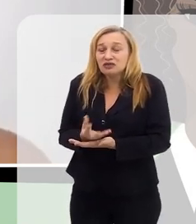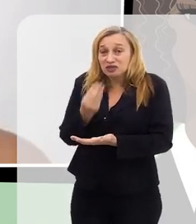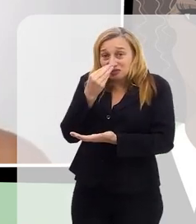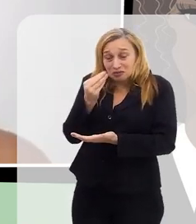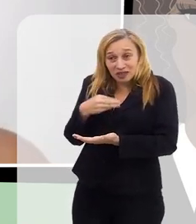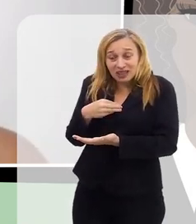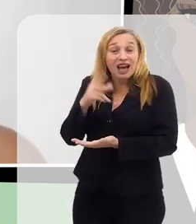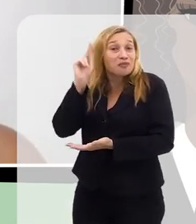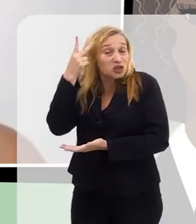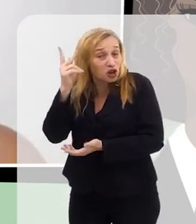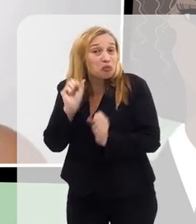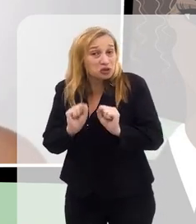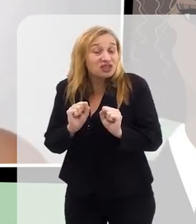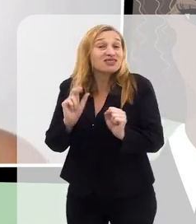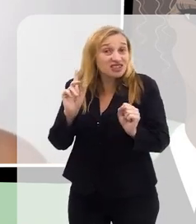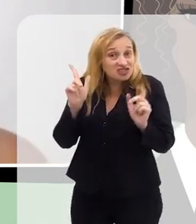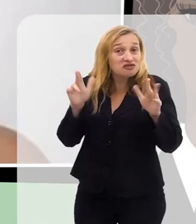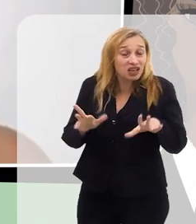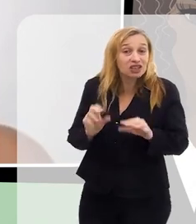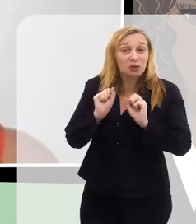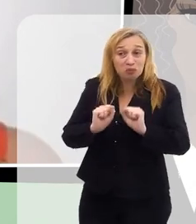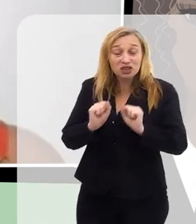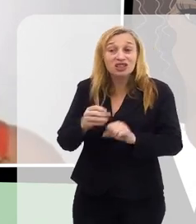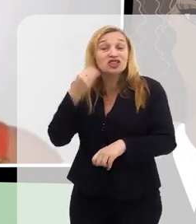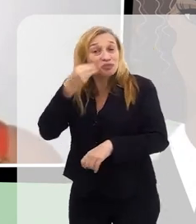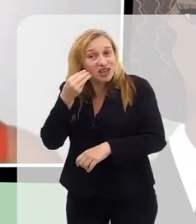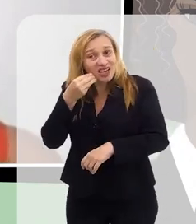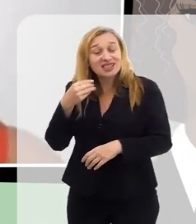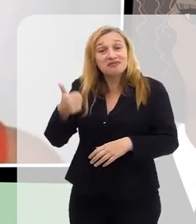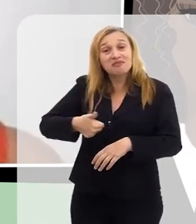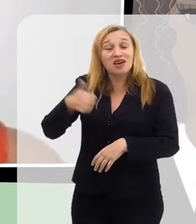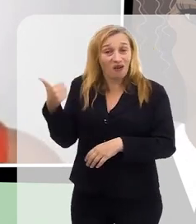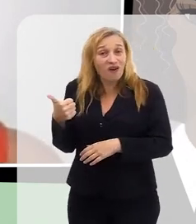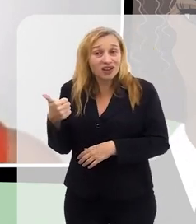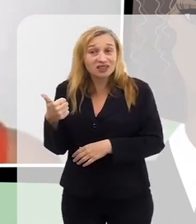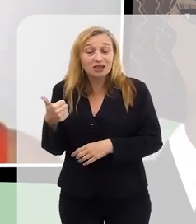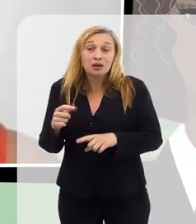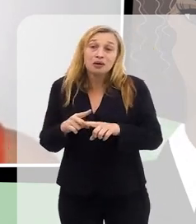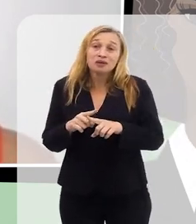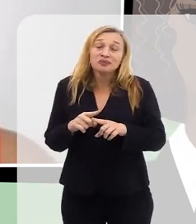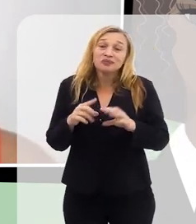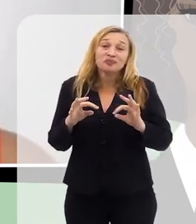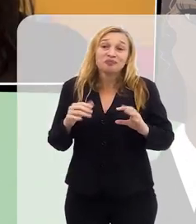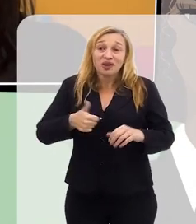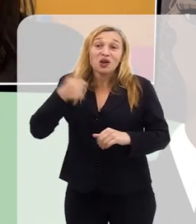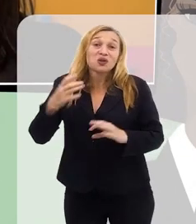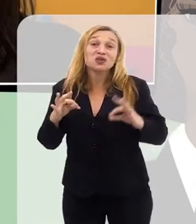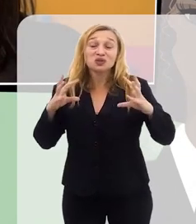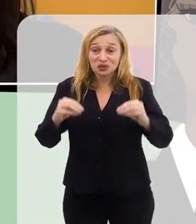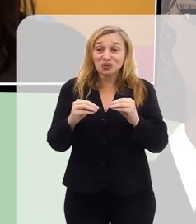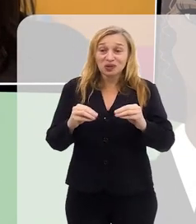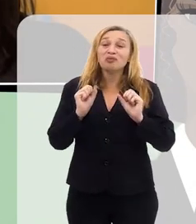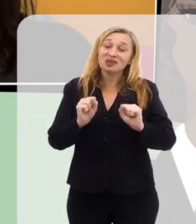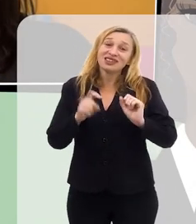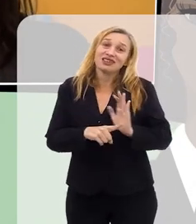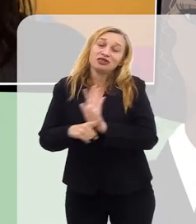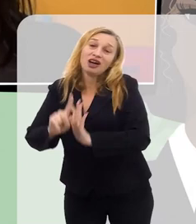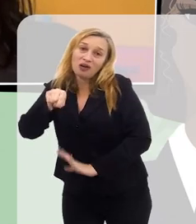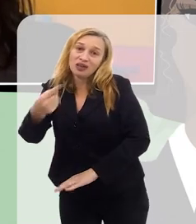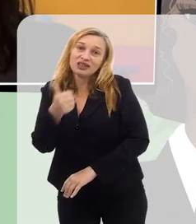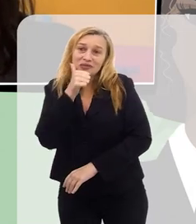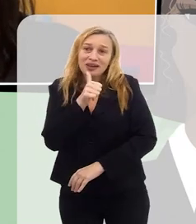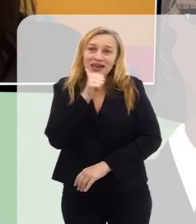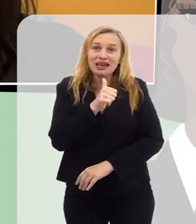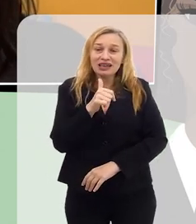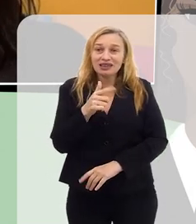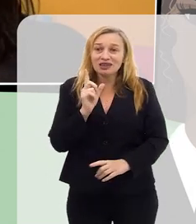mal assistida, que a minha história podia ser diferente, que eu poderia vir a ter outras experiências diferentes, e o melhor de tudo, que eu poderia ajudar